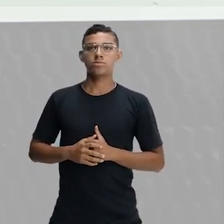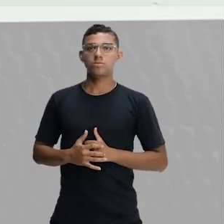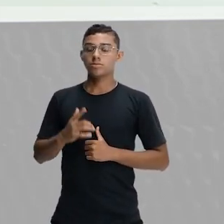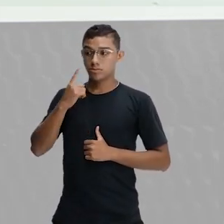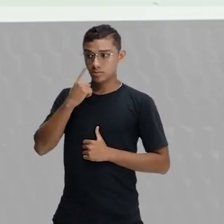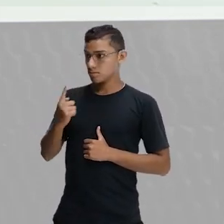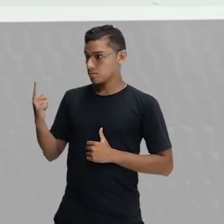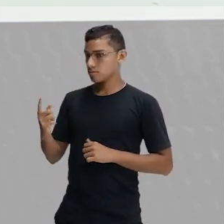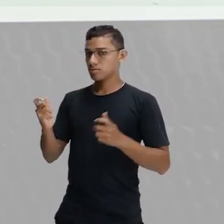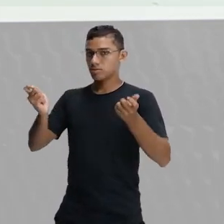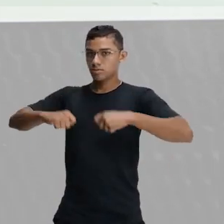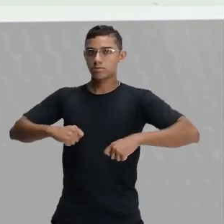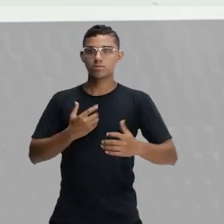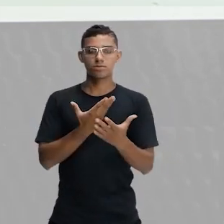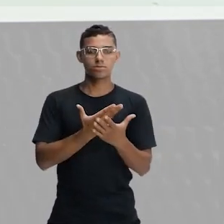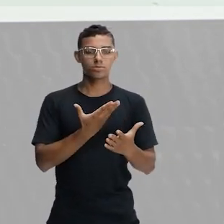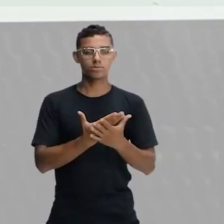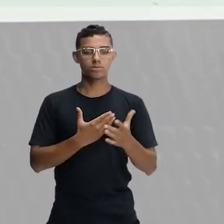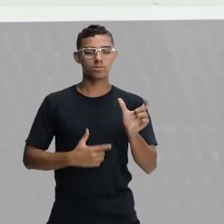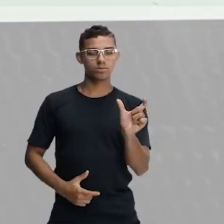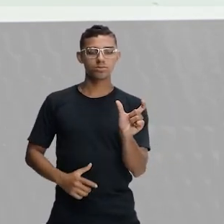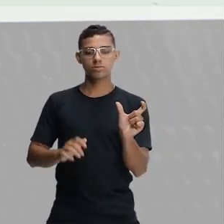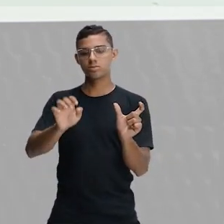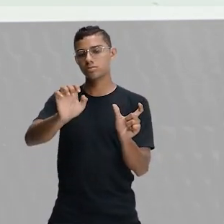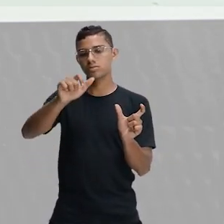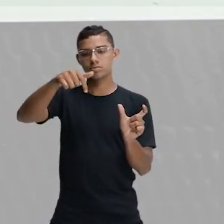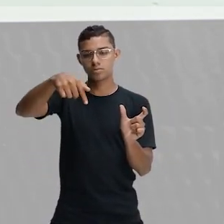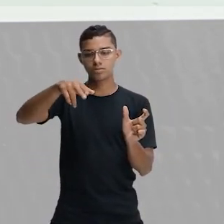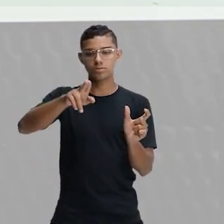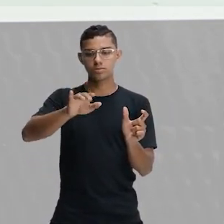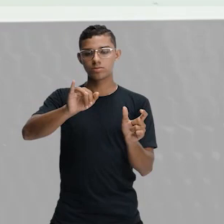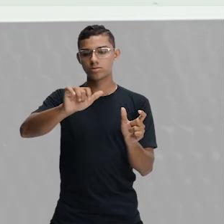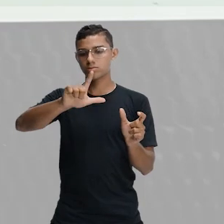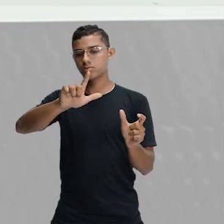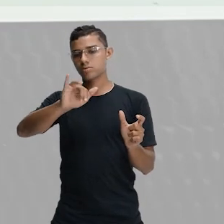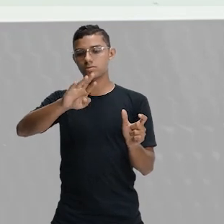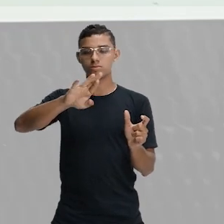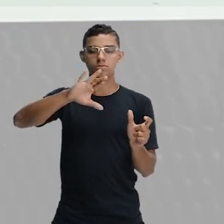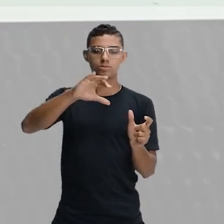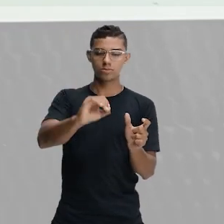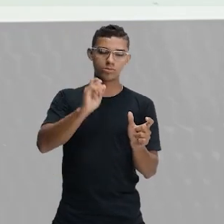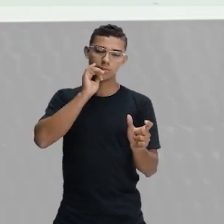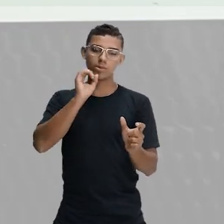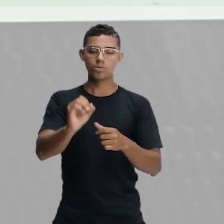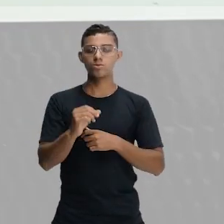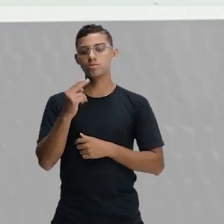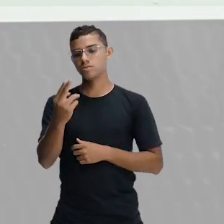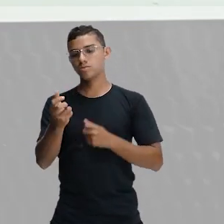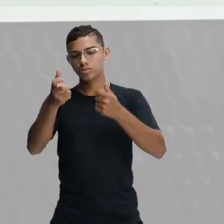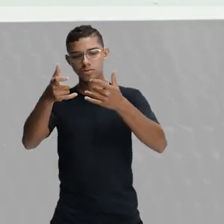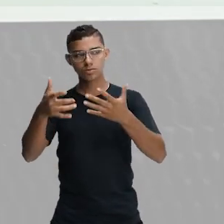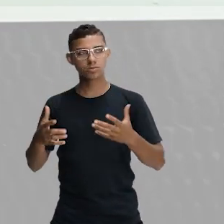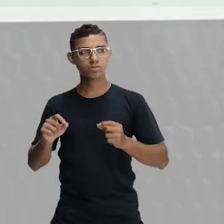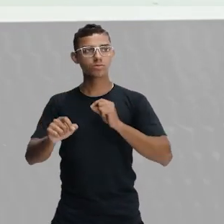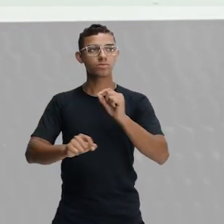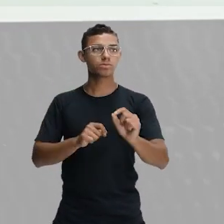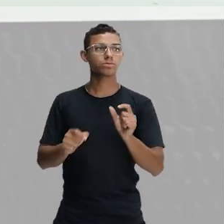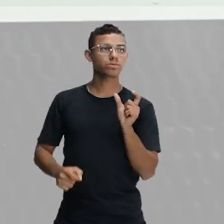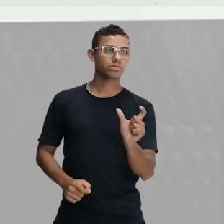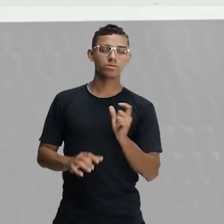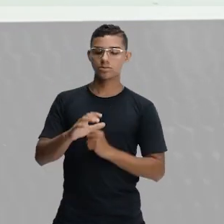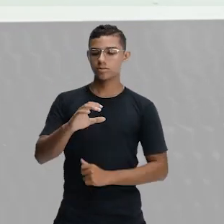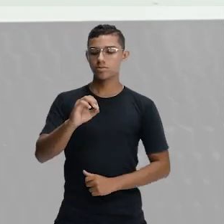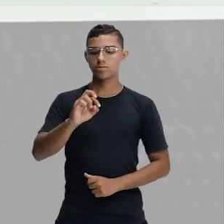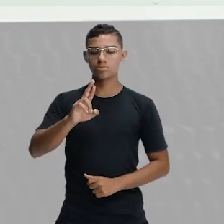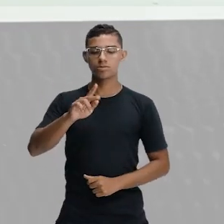esse é quando o corpo está em equilíbrio, né? Ou, né, nós dizemos o seguinte, né, que o corpo ele